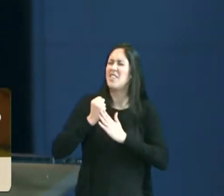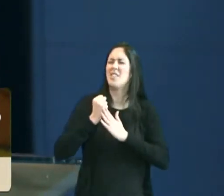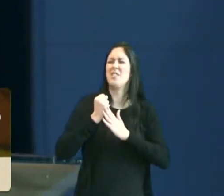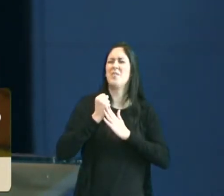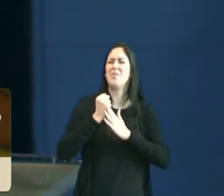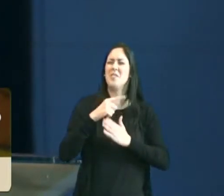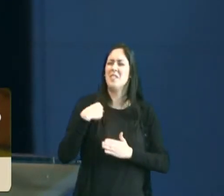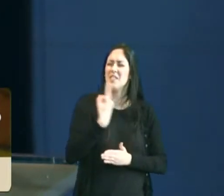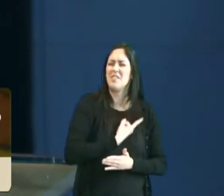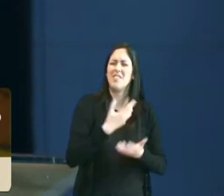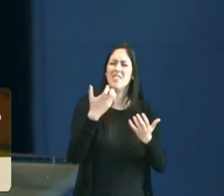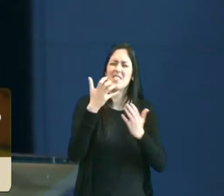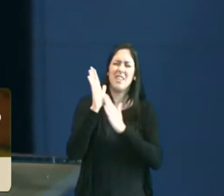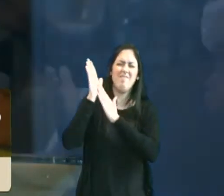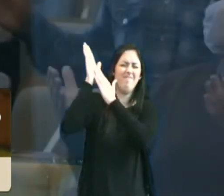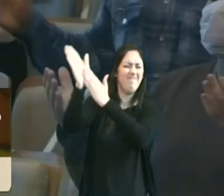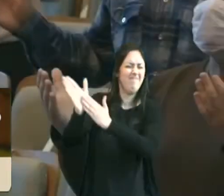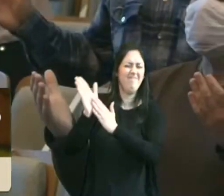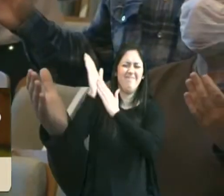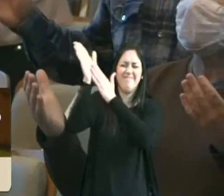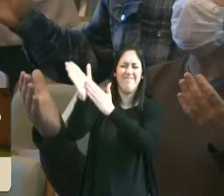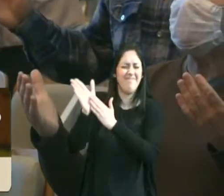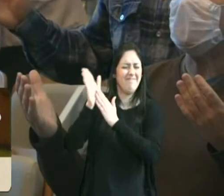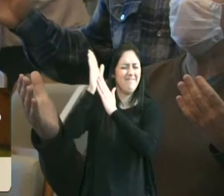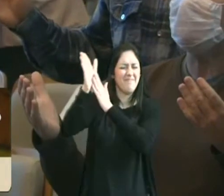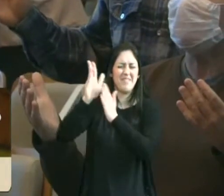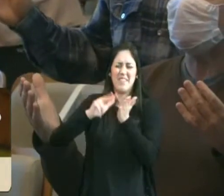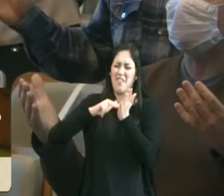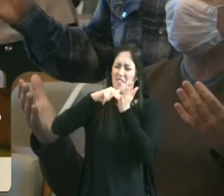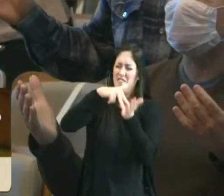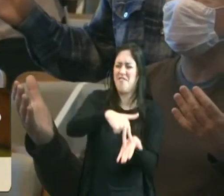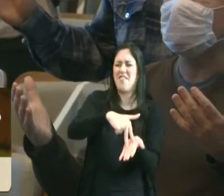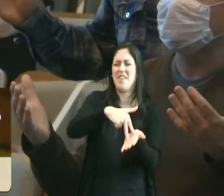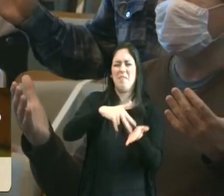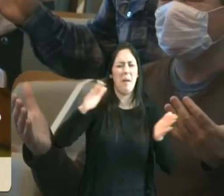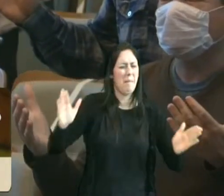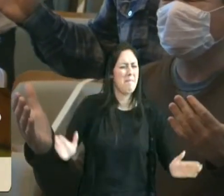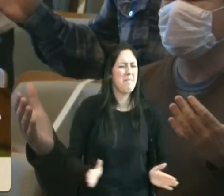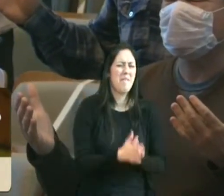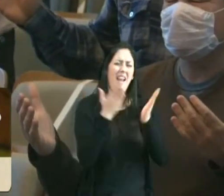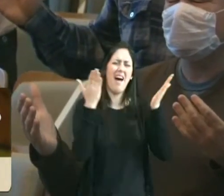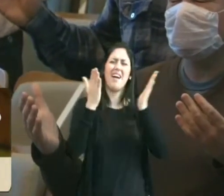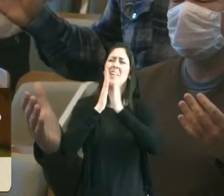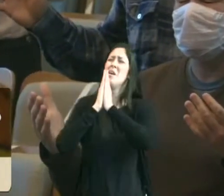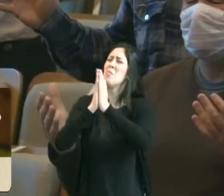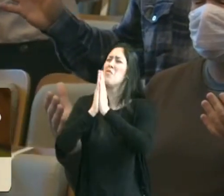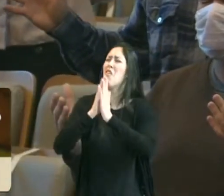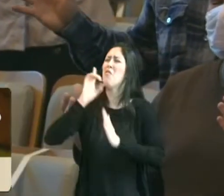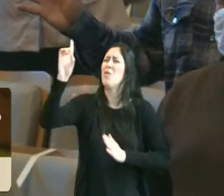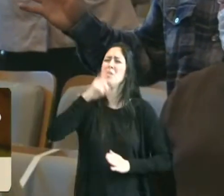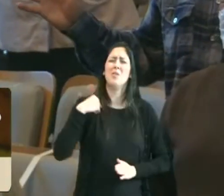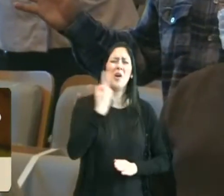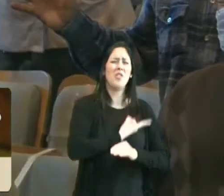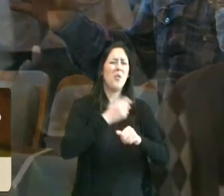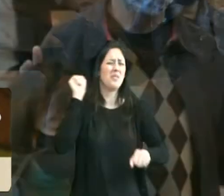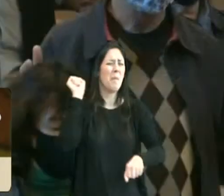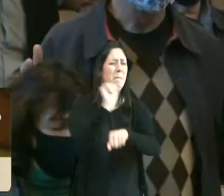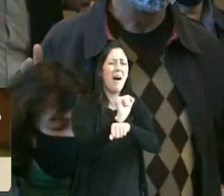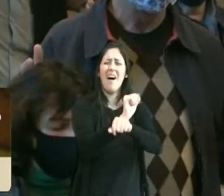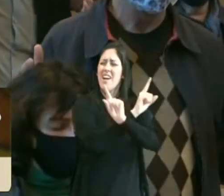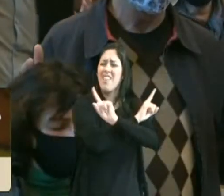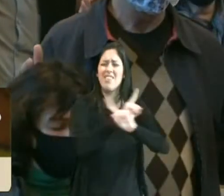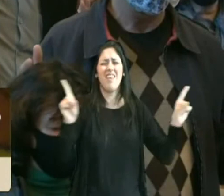do lugar onde o milagre vai acontecer. Pai, eu quero pedir que ninguém pare no caminho hoje,